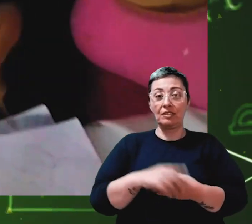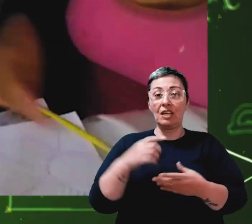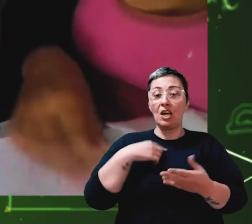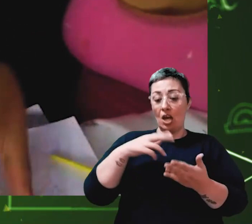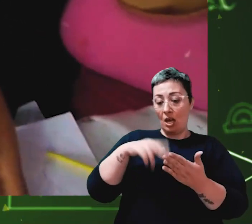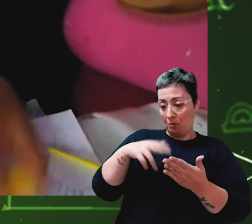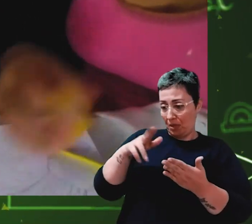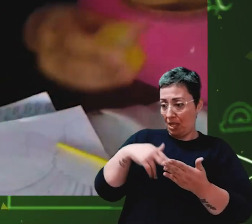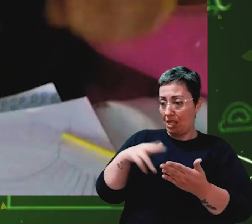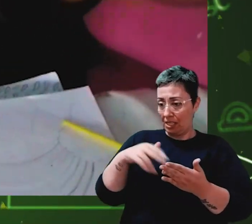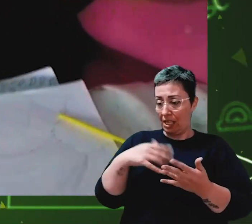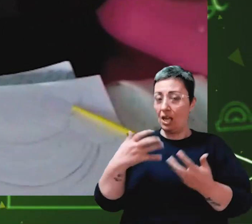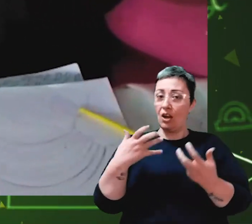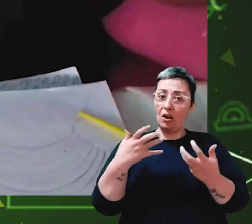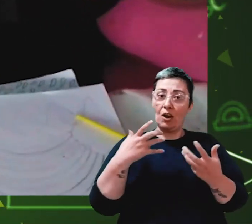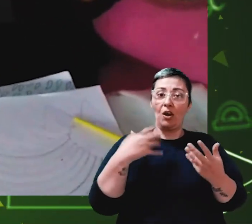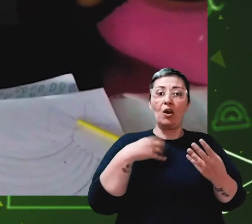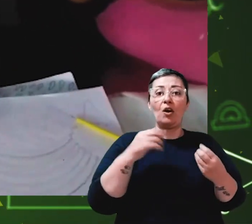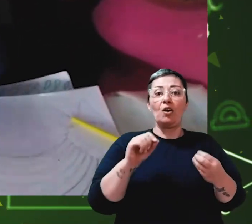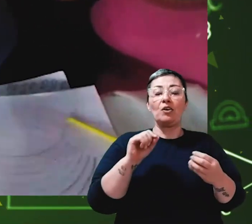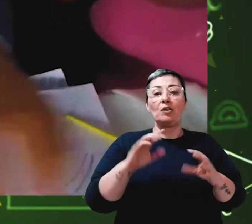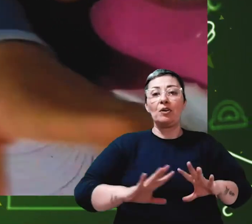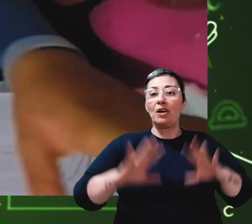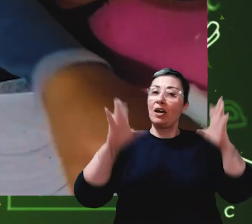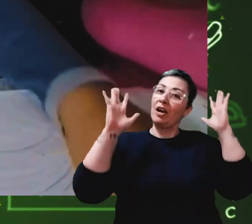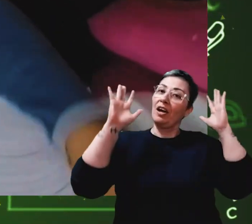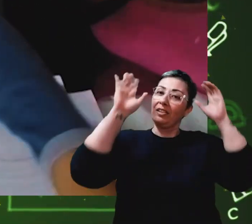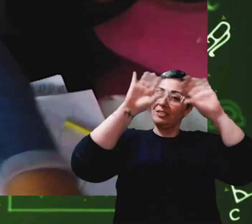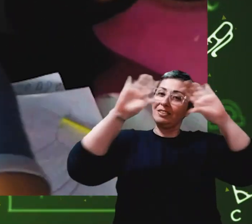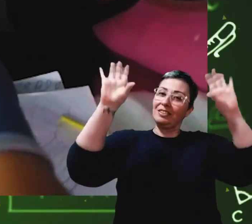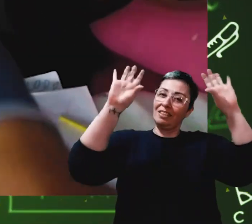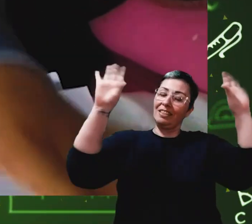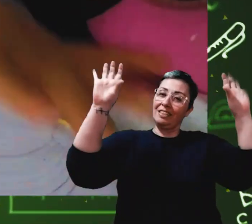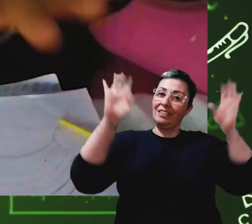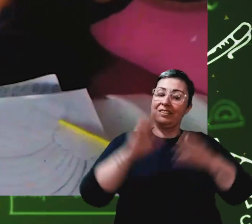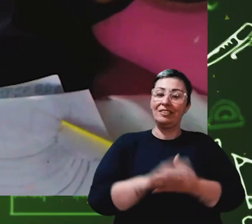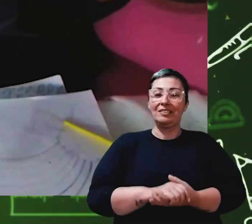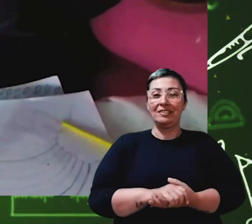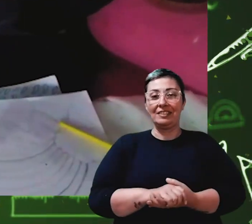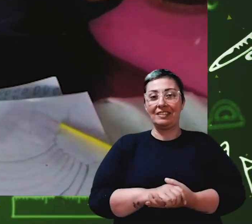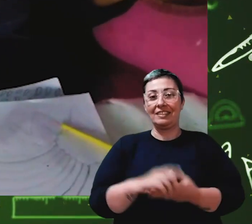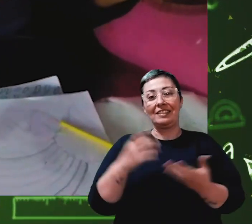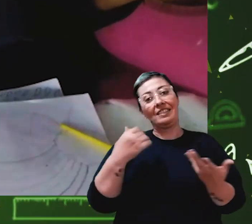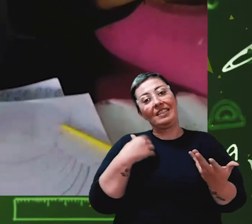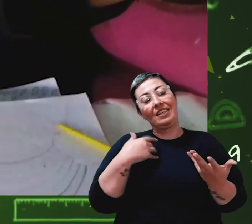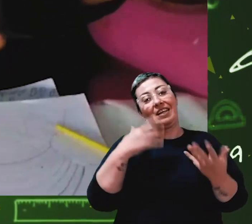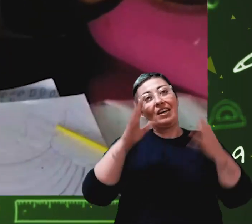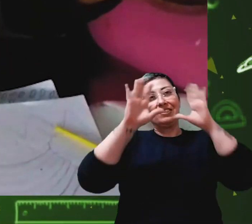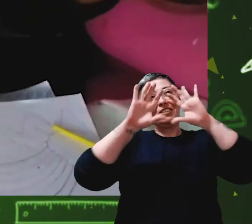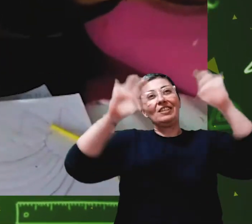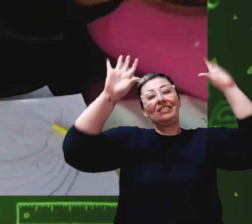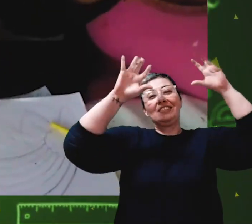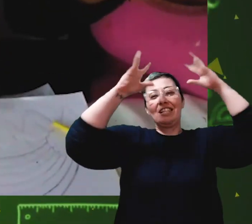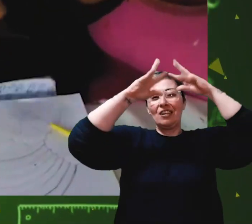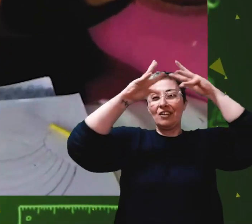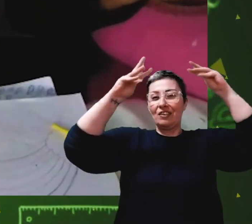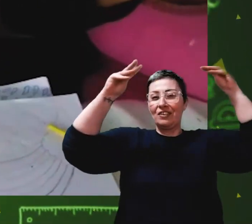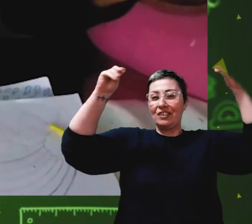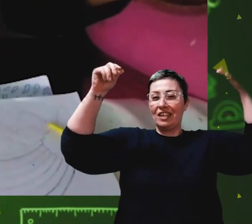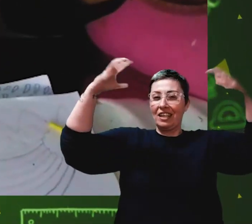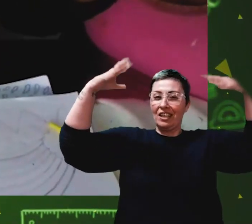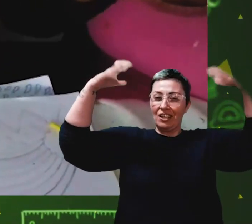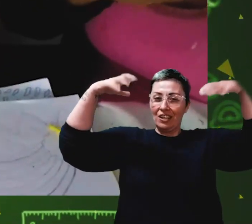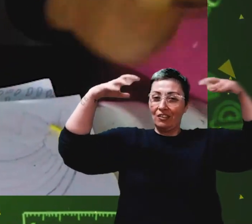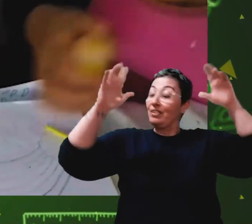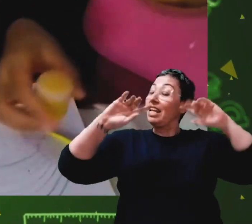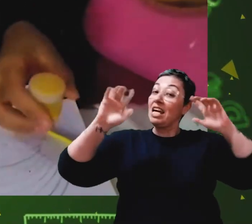Pincel? A pincel para colocar o mar no céu. Aí no céu vai embora